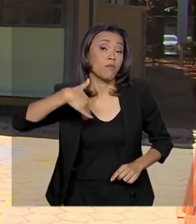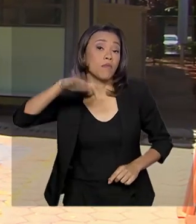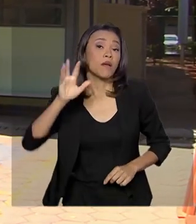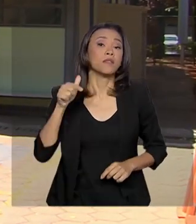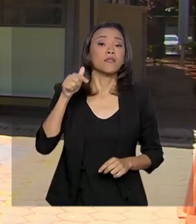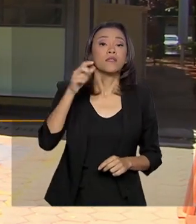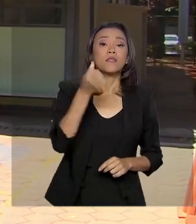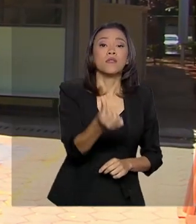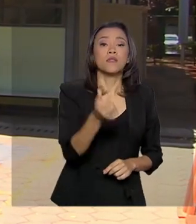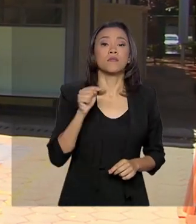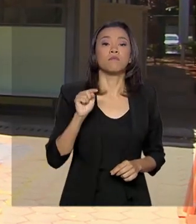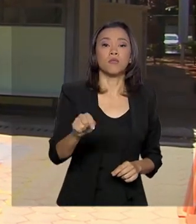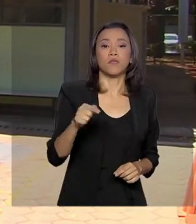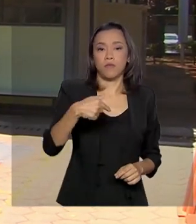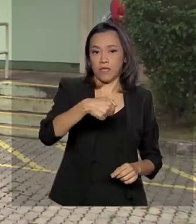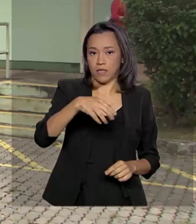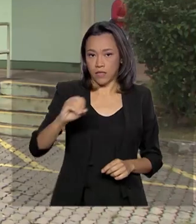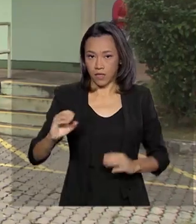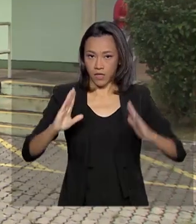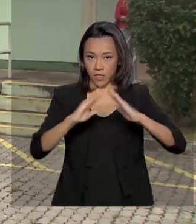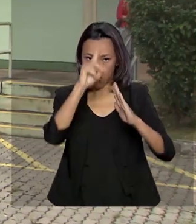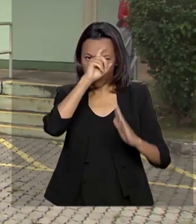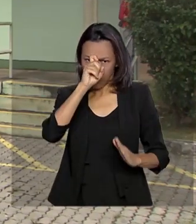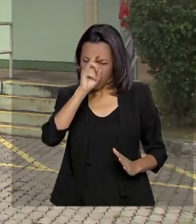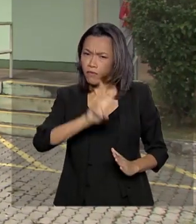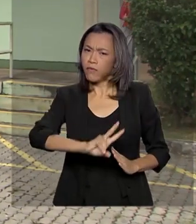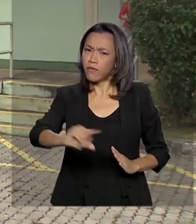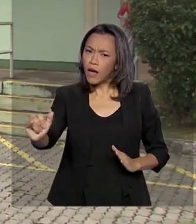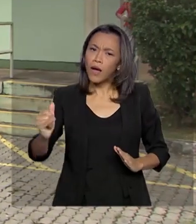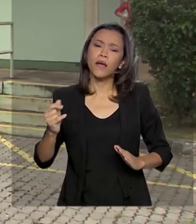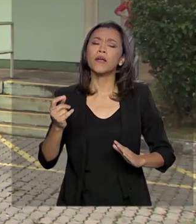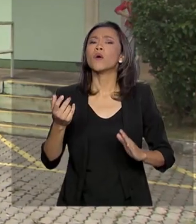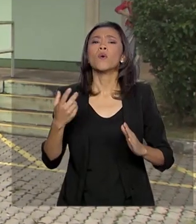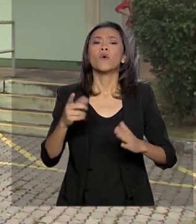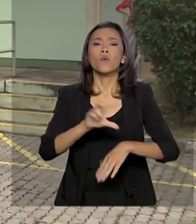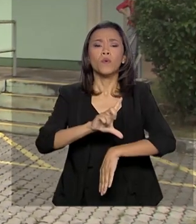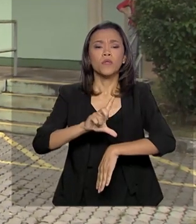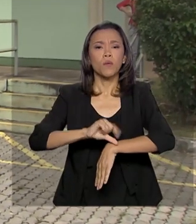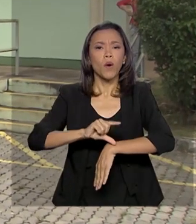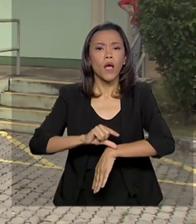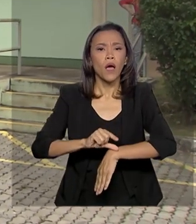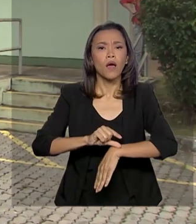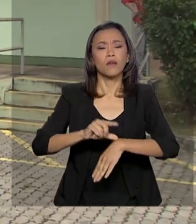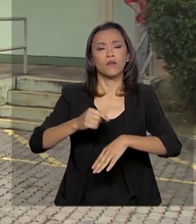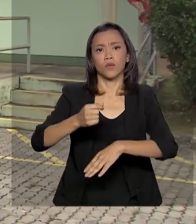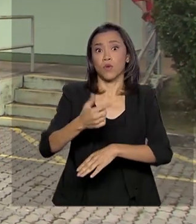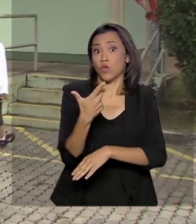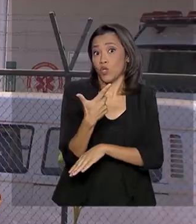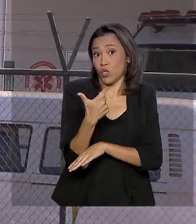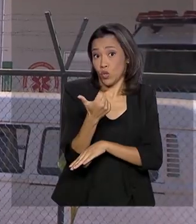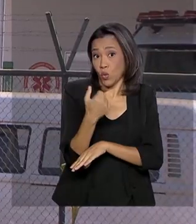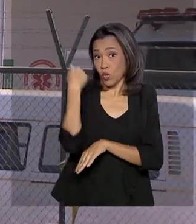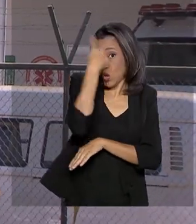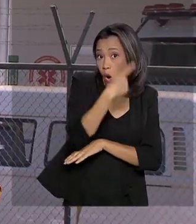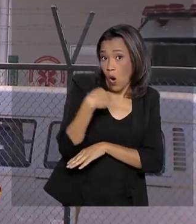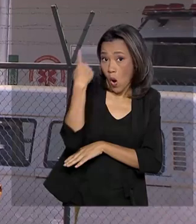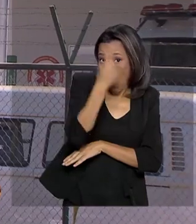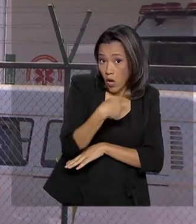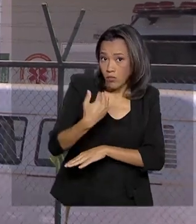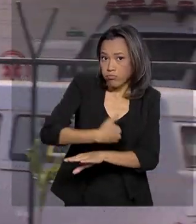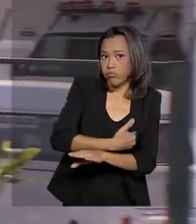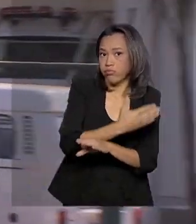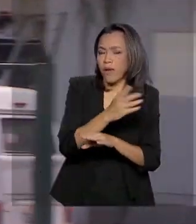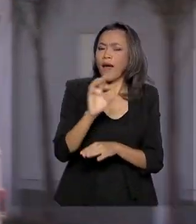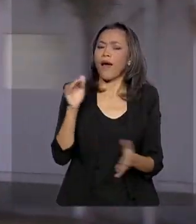6.700 postos de saúde vão funcionar com horário estendido de 12 horas por dia até